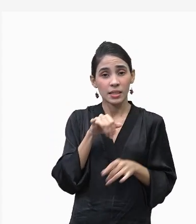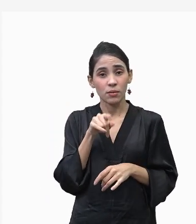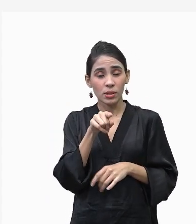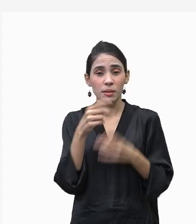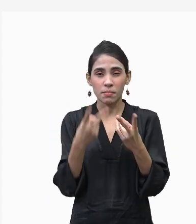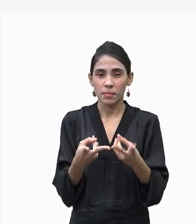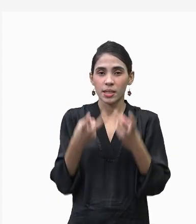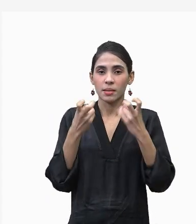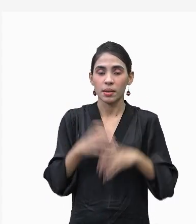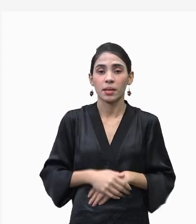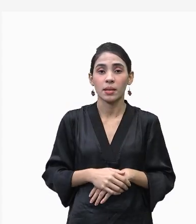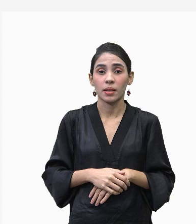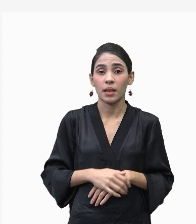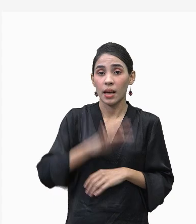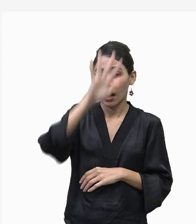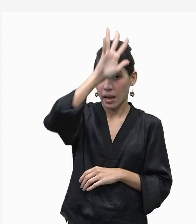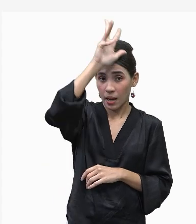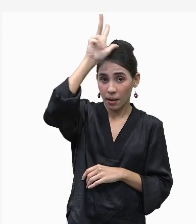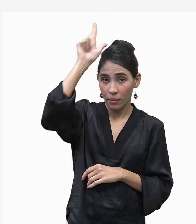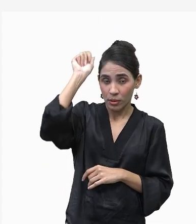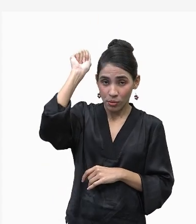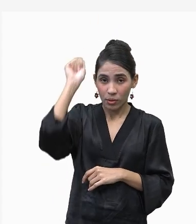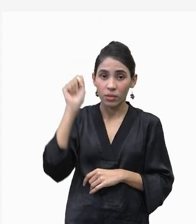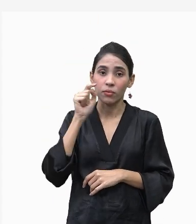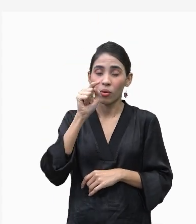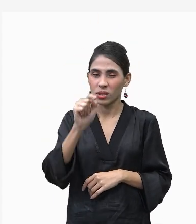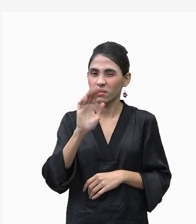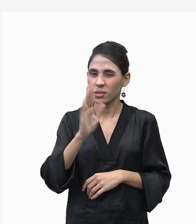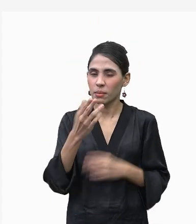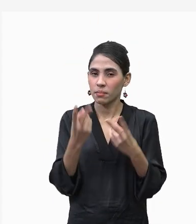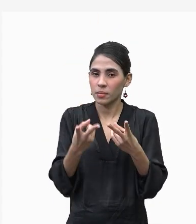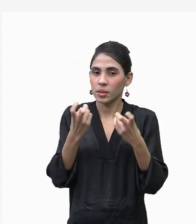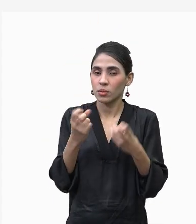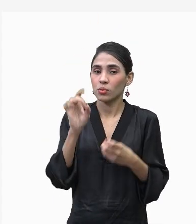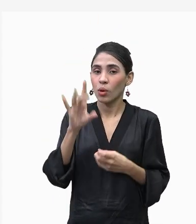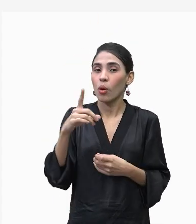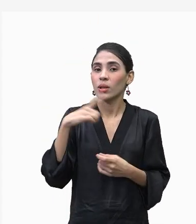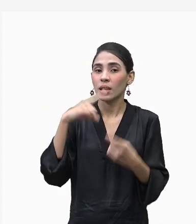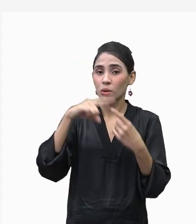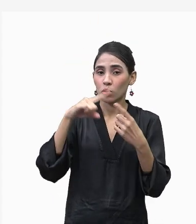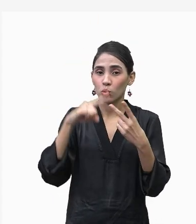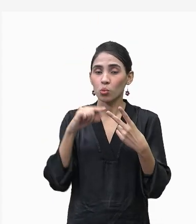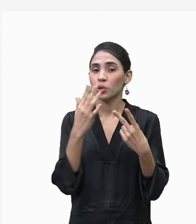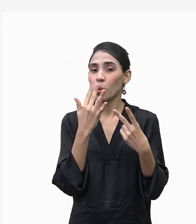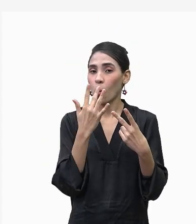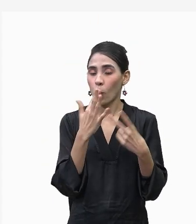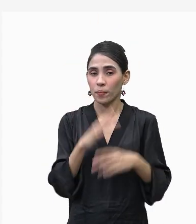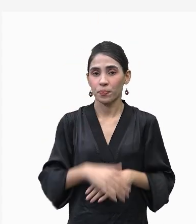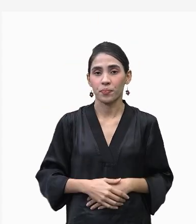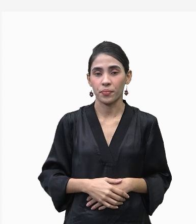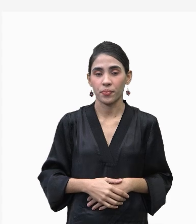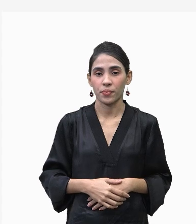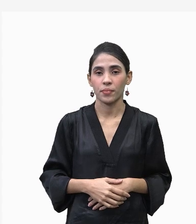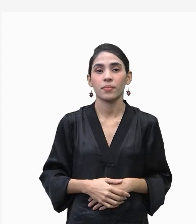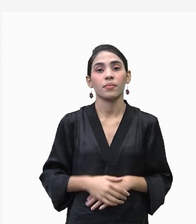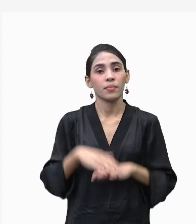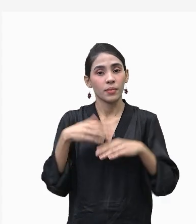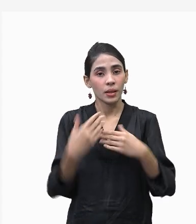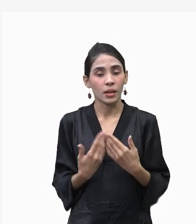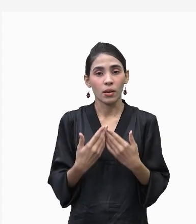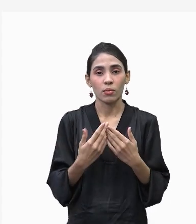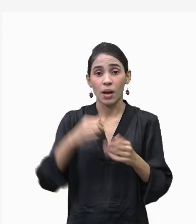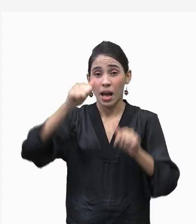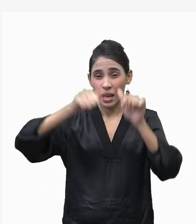observar, o Amazonas, você deve ter observado, ele só tem duas cores, não é isso? E à medida em que a gente desce aqui